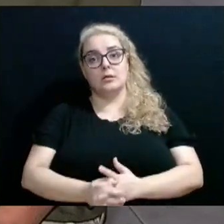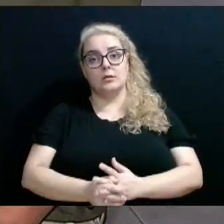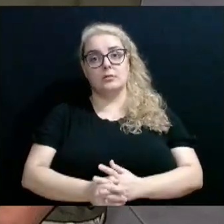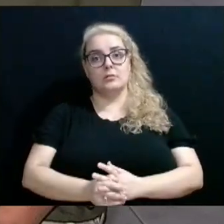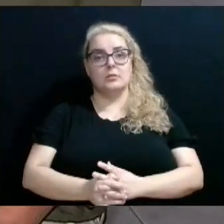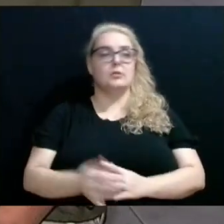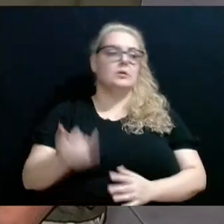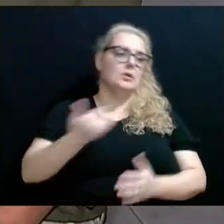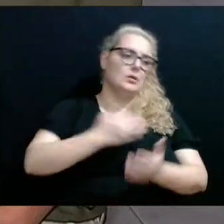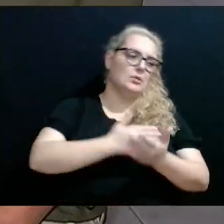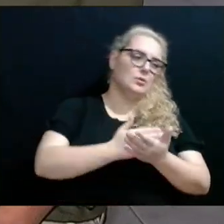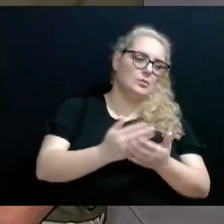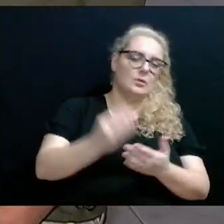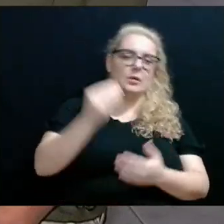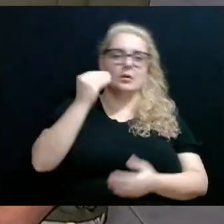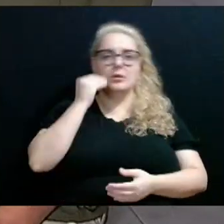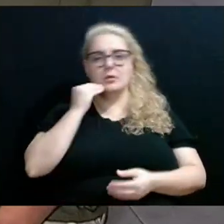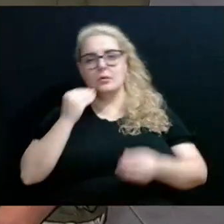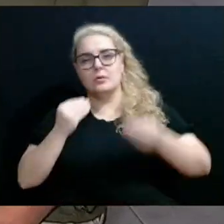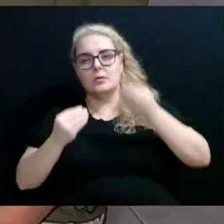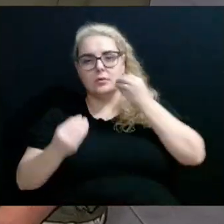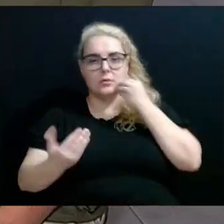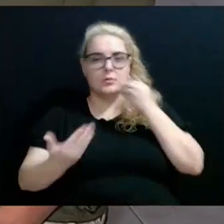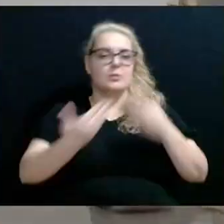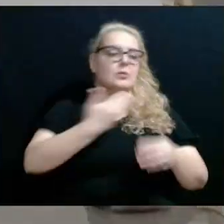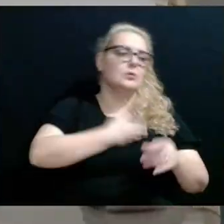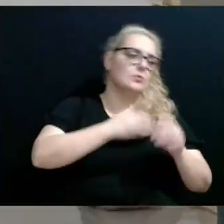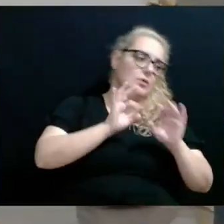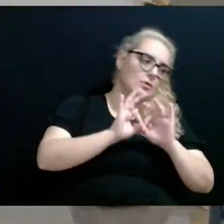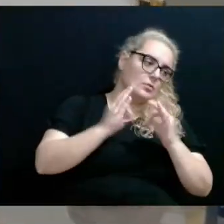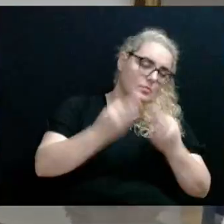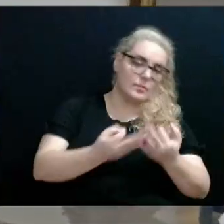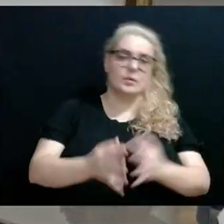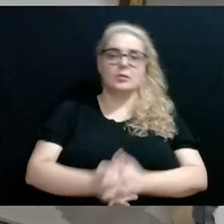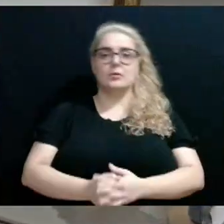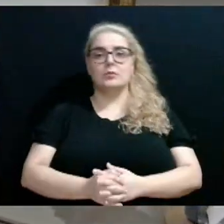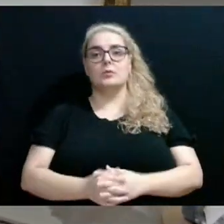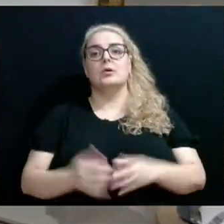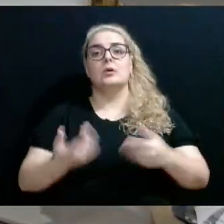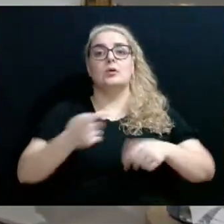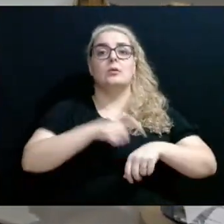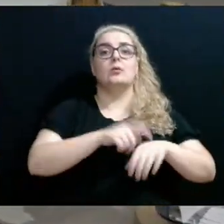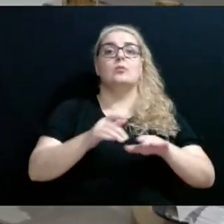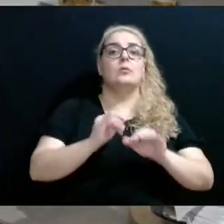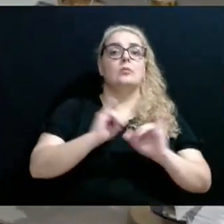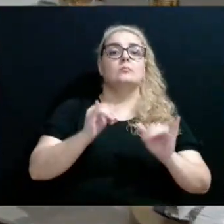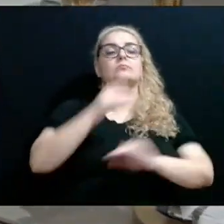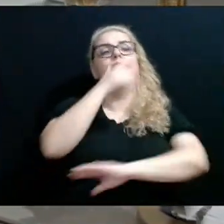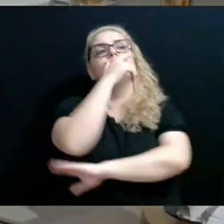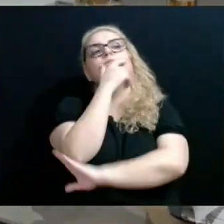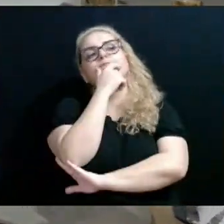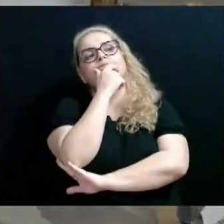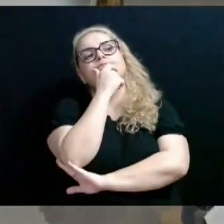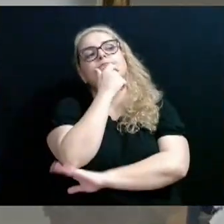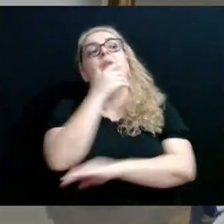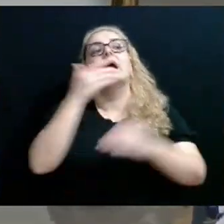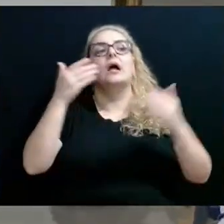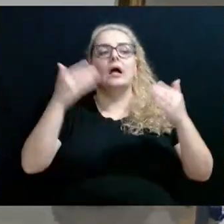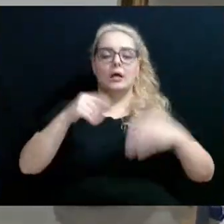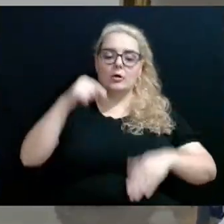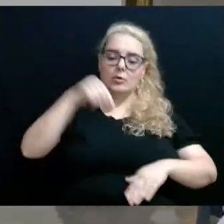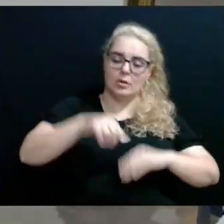começo eu fui testando com amigos, com familiares. Em que momento você declarou, olha, agora isso é um negócio, eu